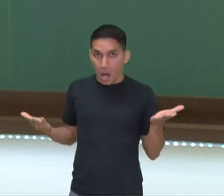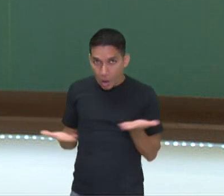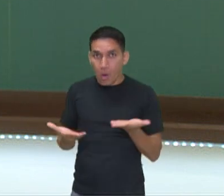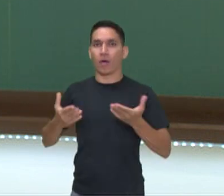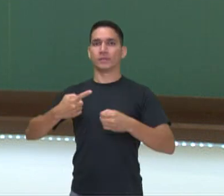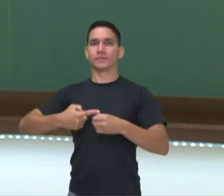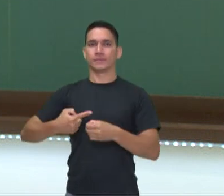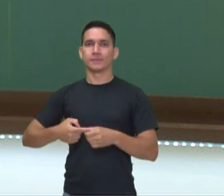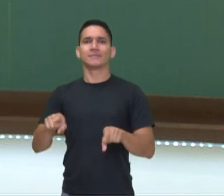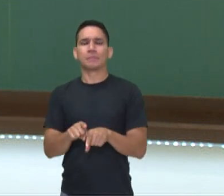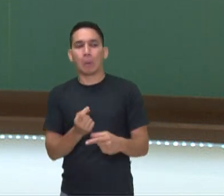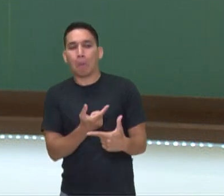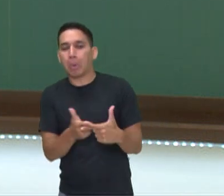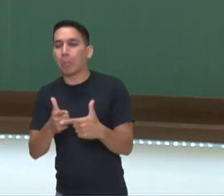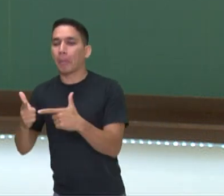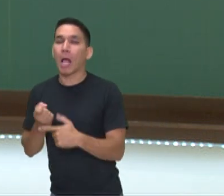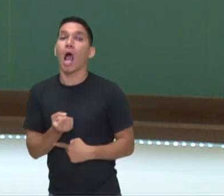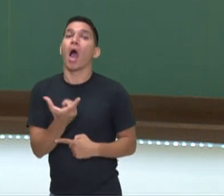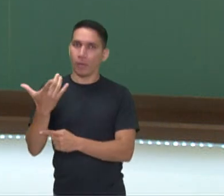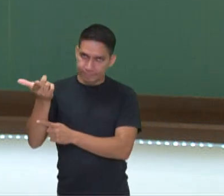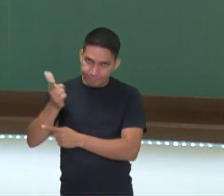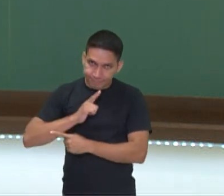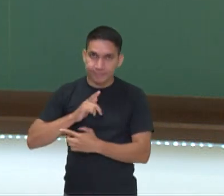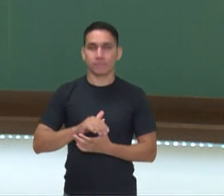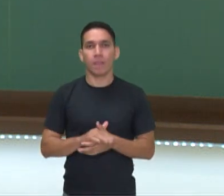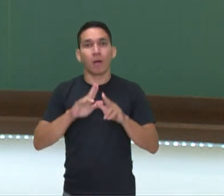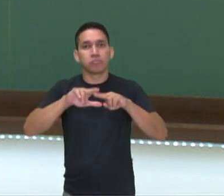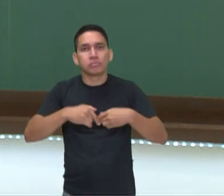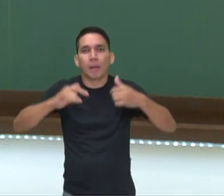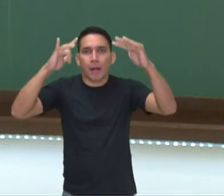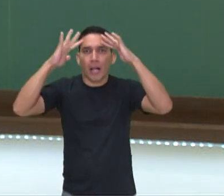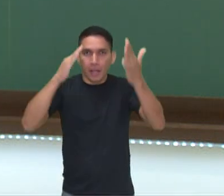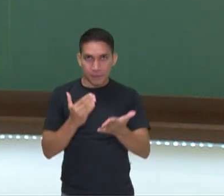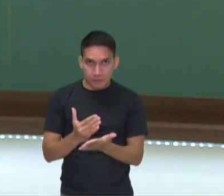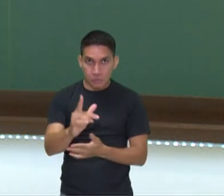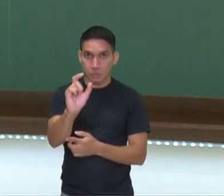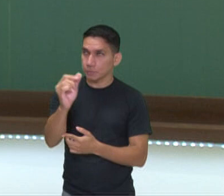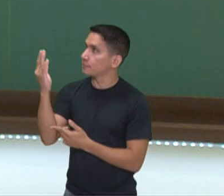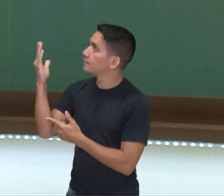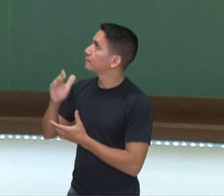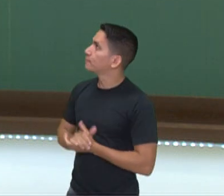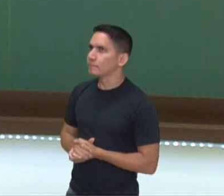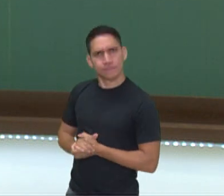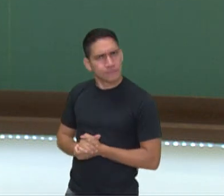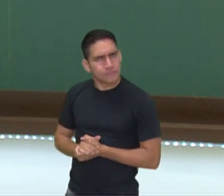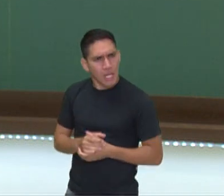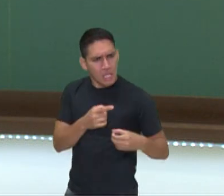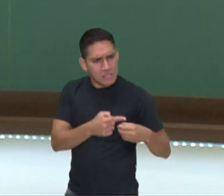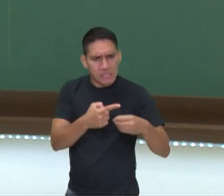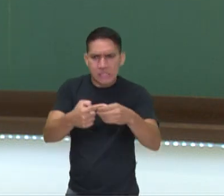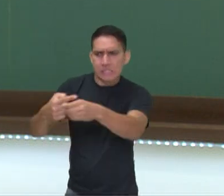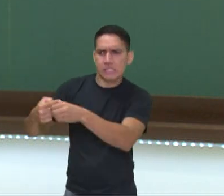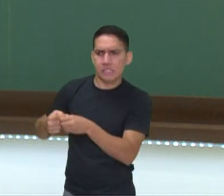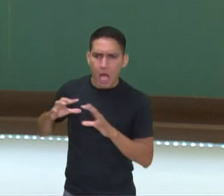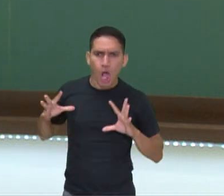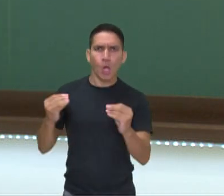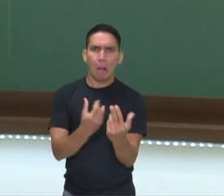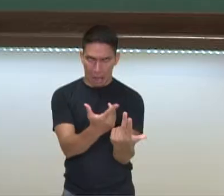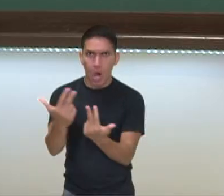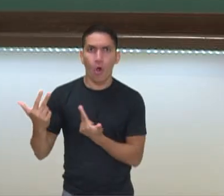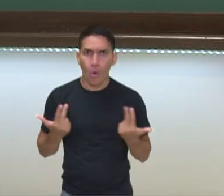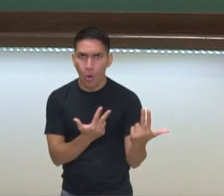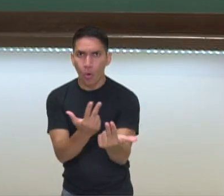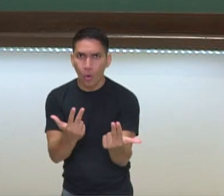alguns problemas que existem nas cidades. E para isso a nossa reflexão inicial é: todas as cidades são iguais?